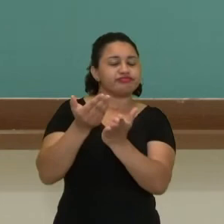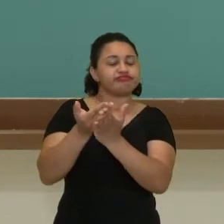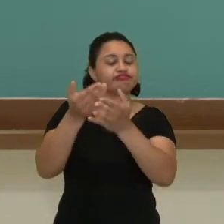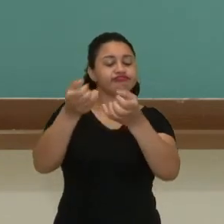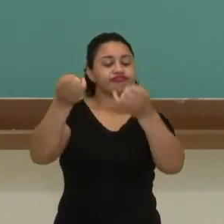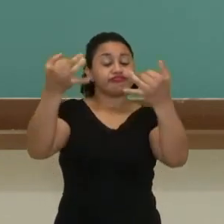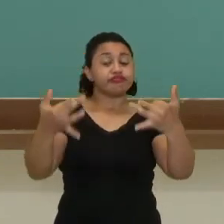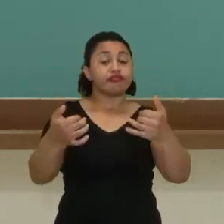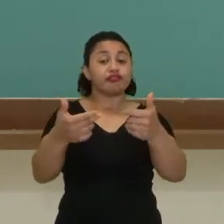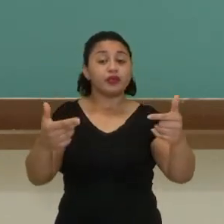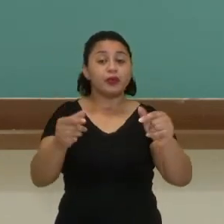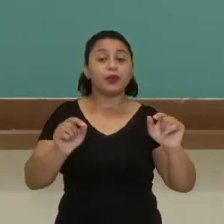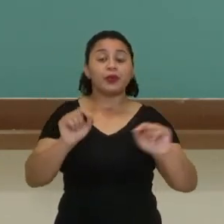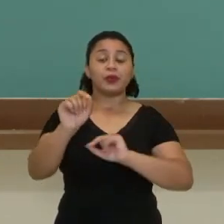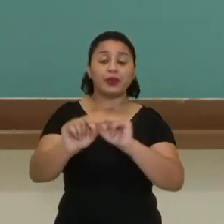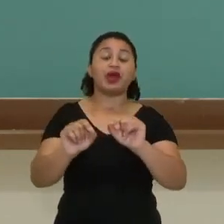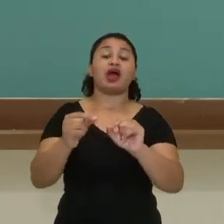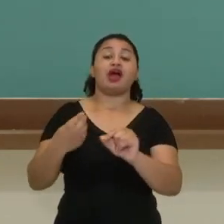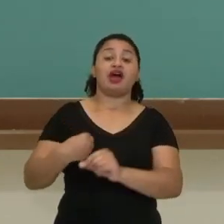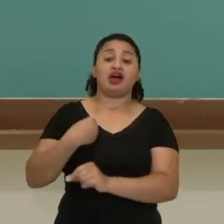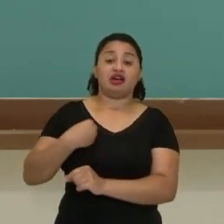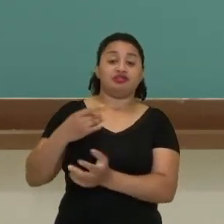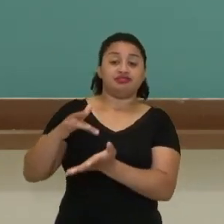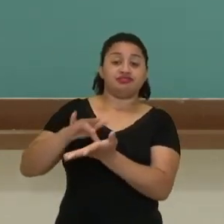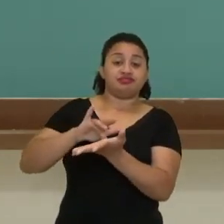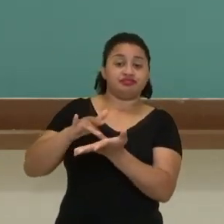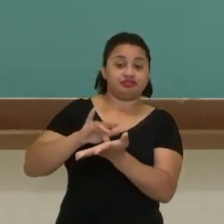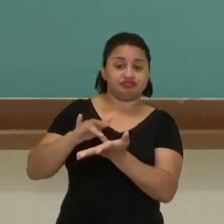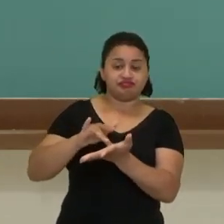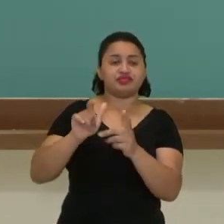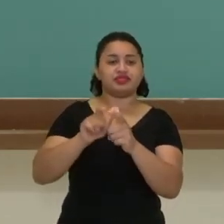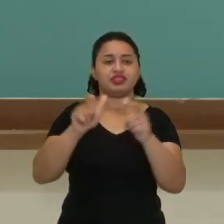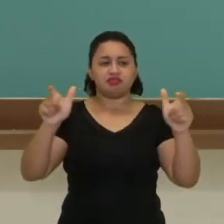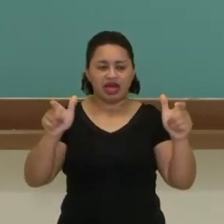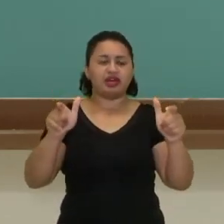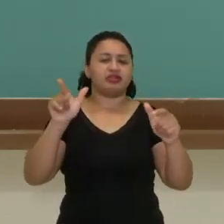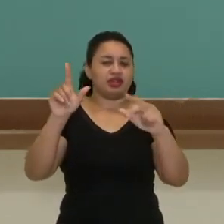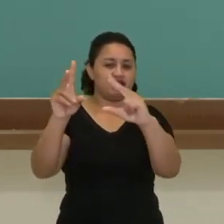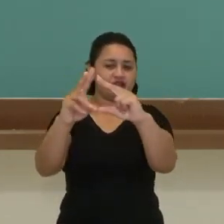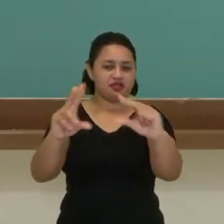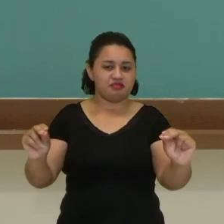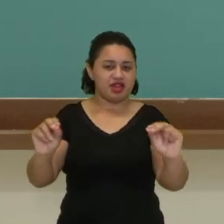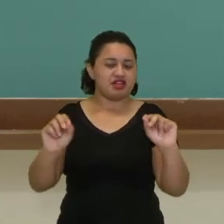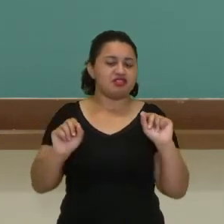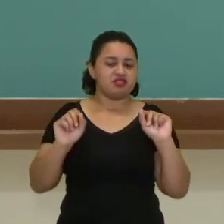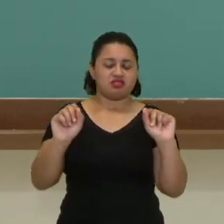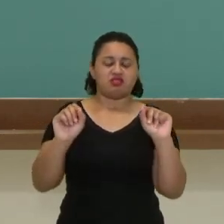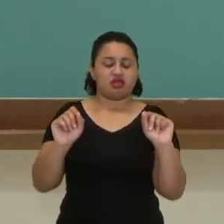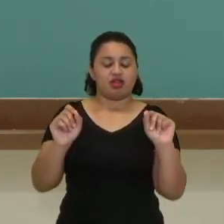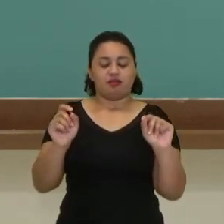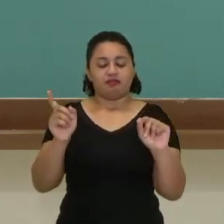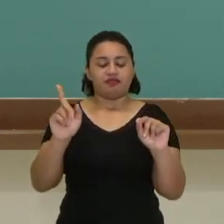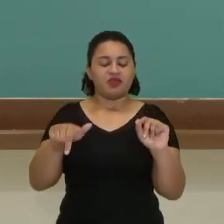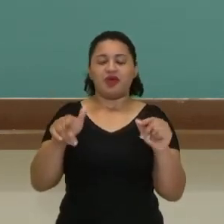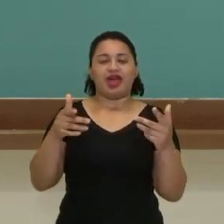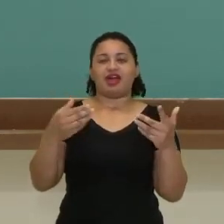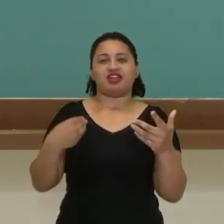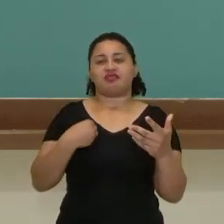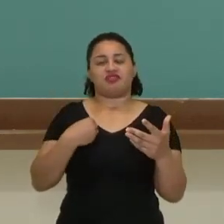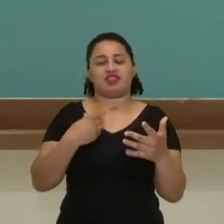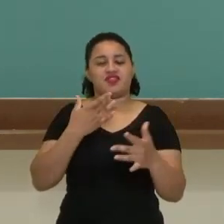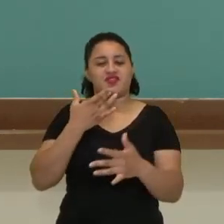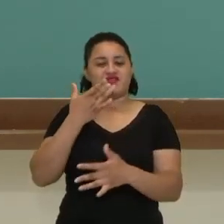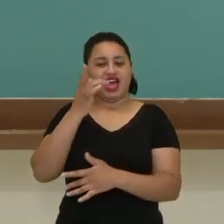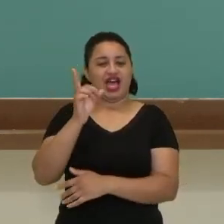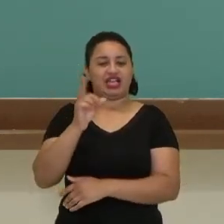né? Que a vida das bailarinas, em sua grande parte em Paris, ela não é um mar de rosas,